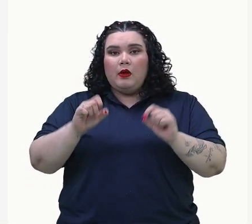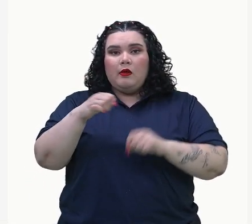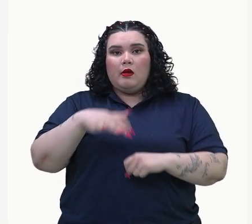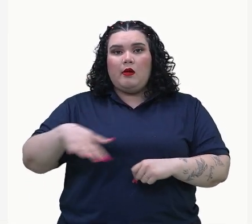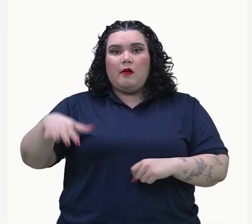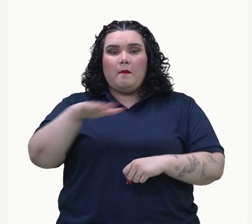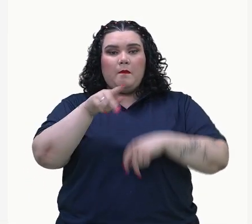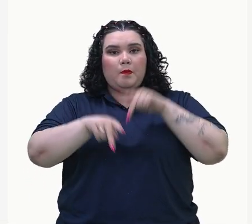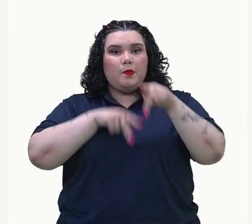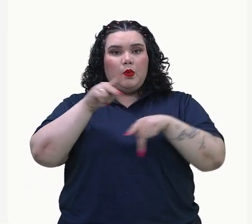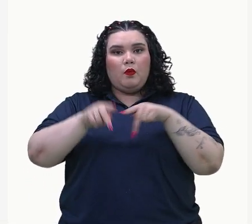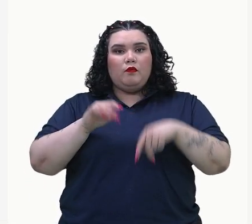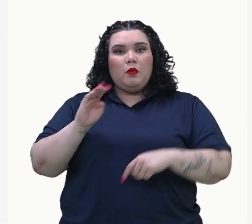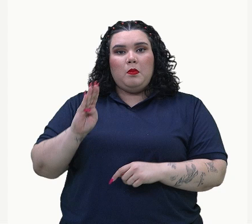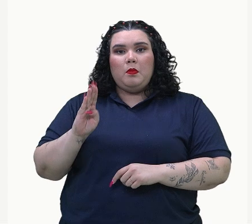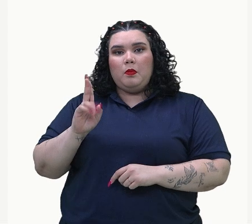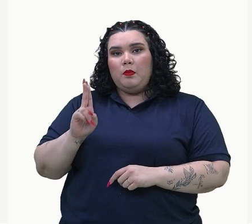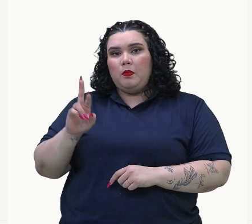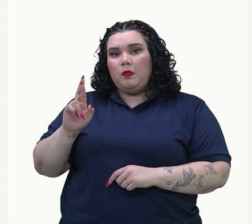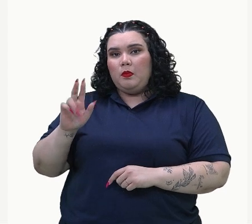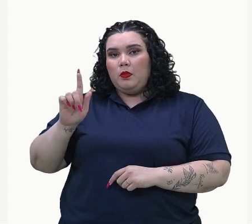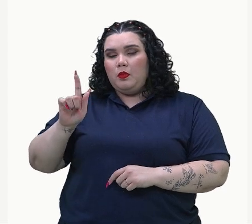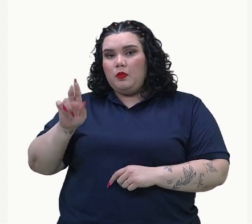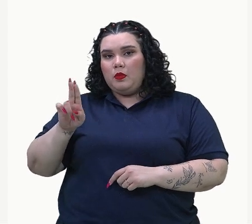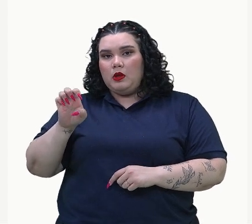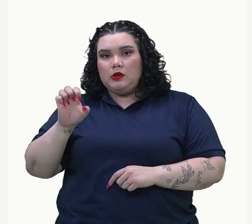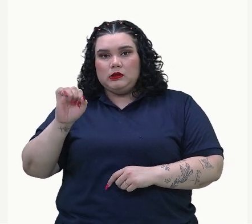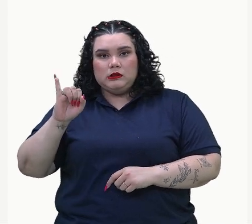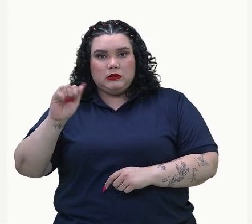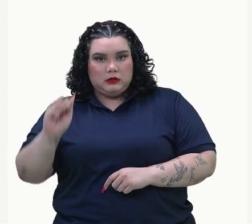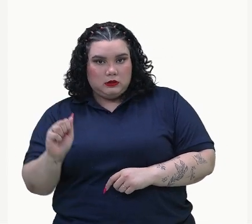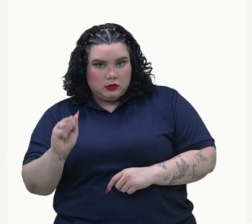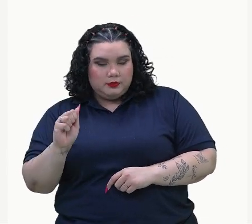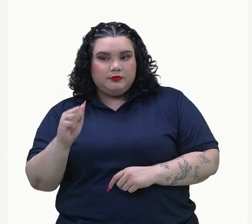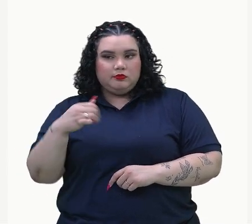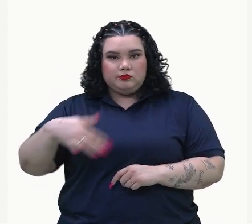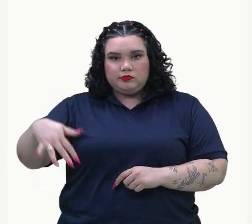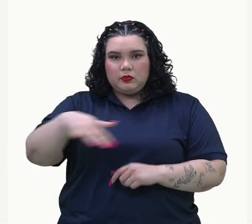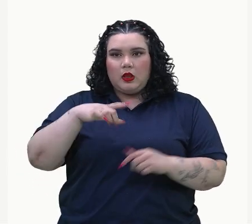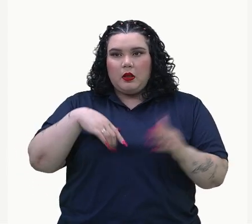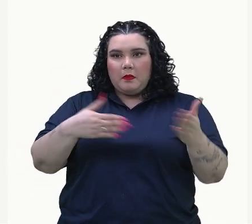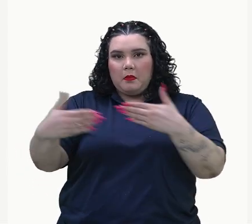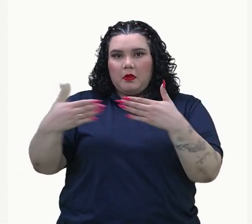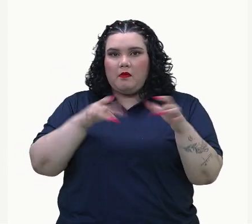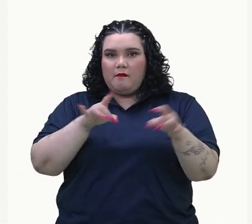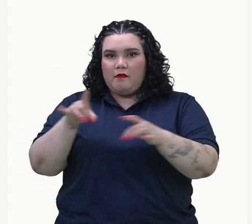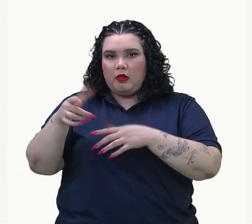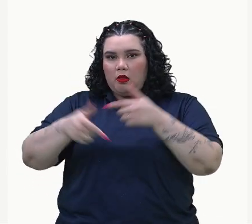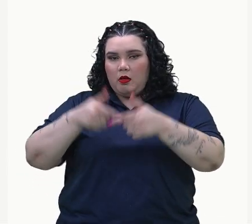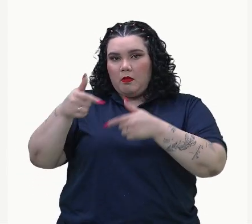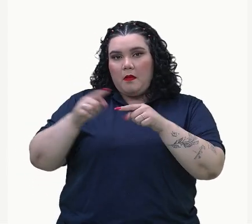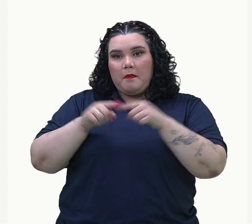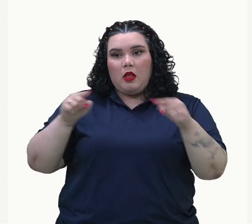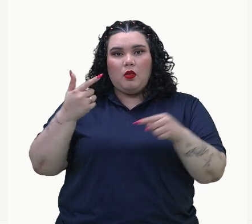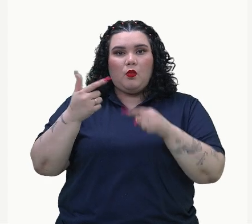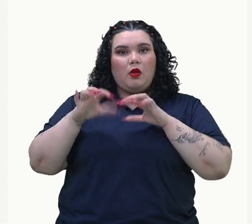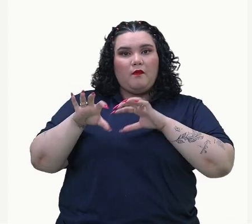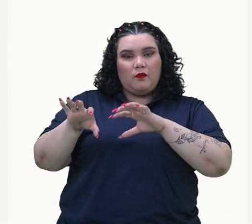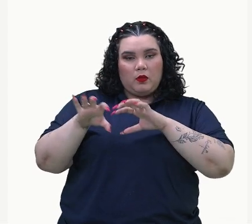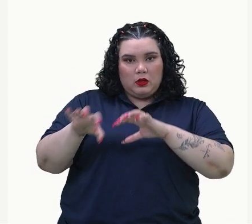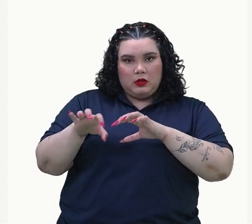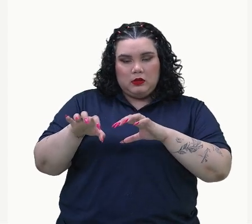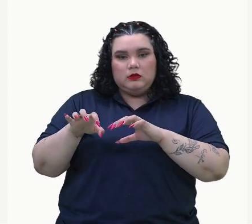naquele momento, mas que não tinha a influência política, até porque quem de fato tinha essa influência eram os membros